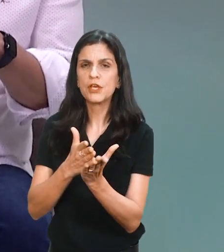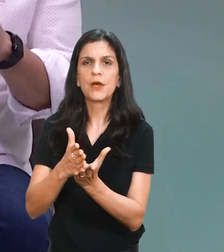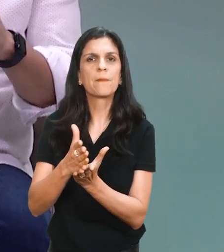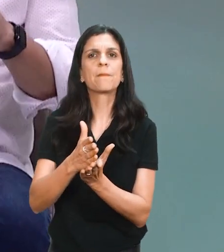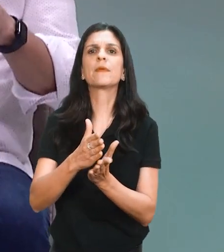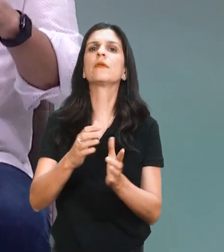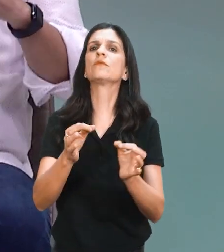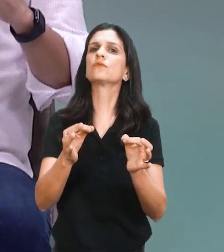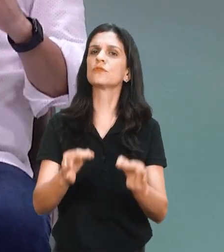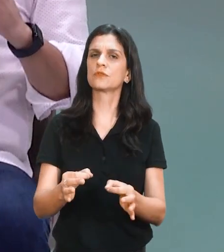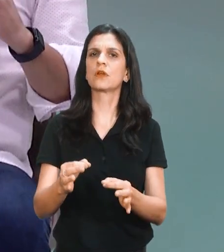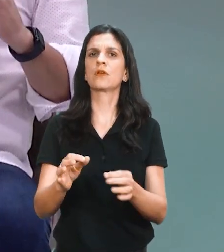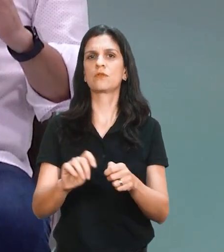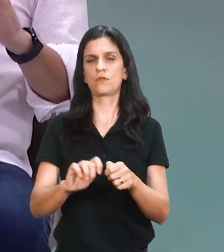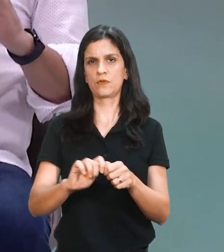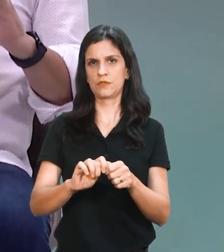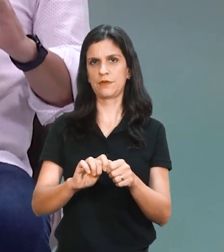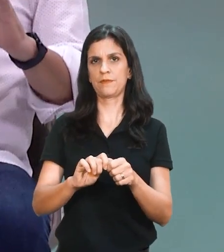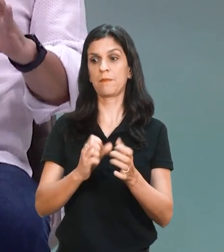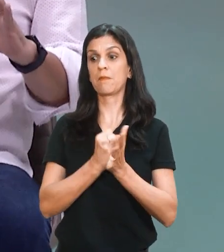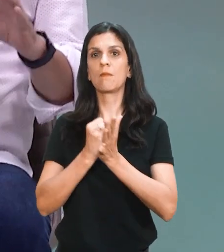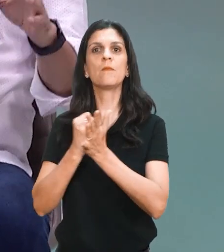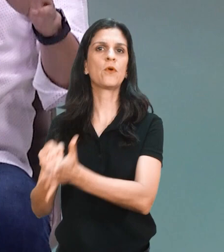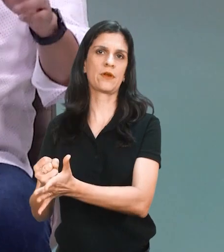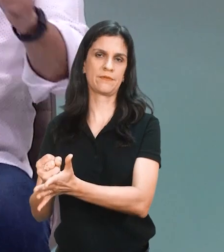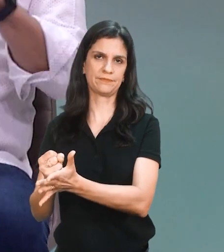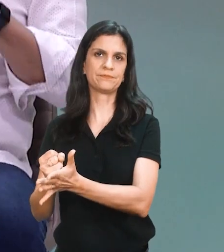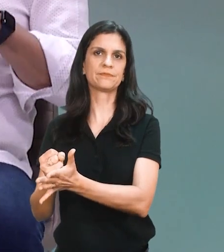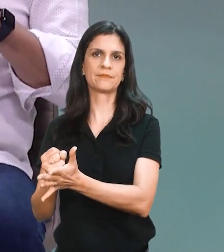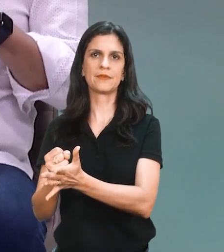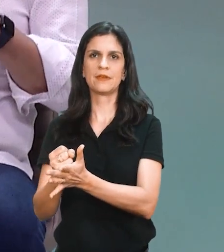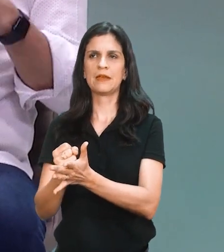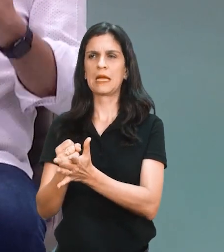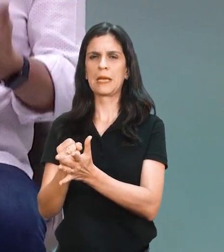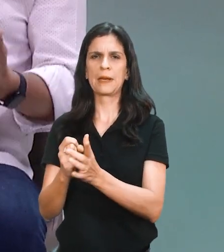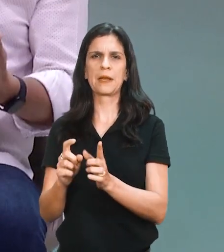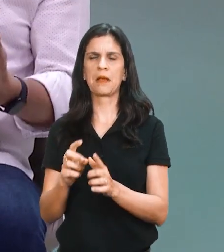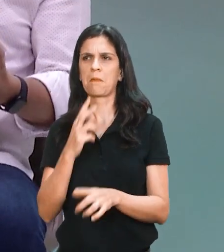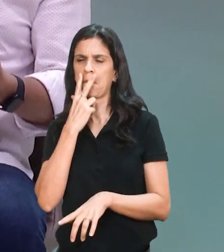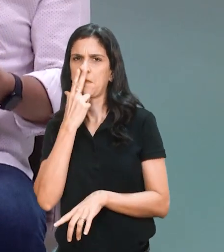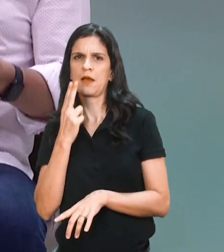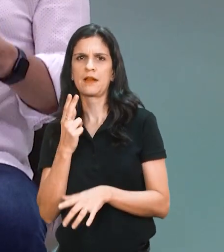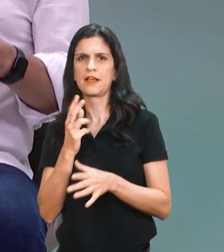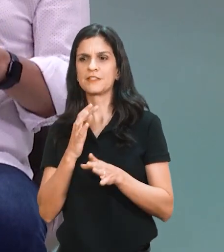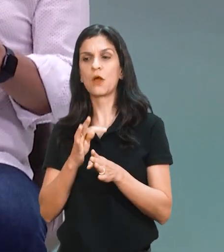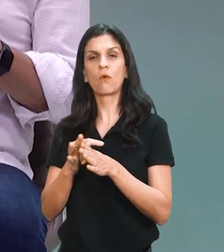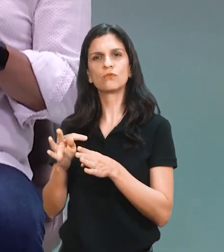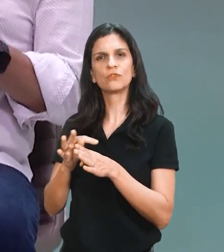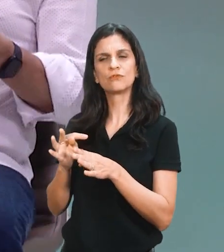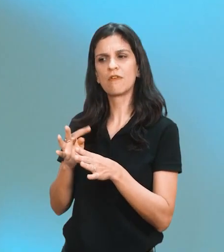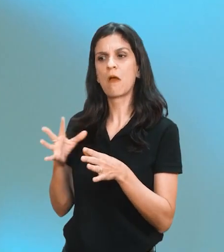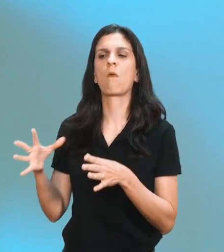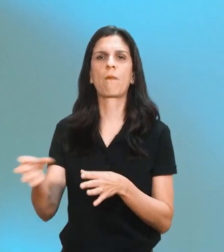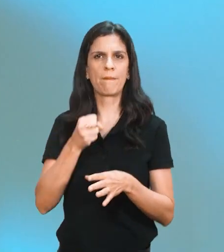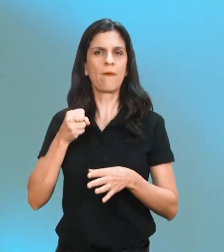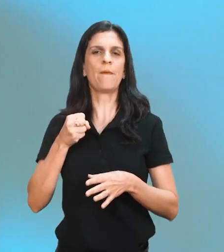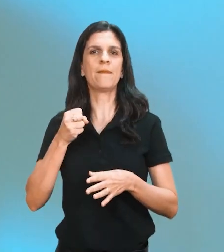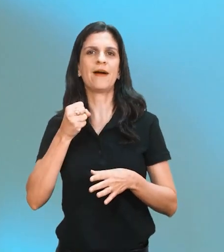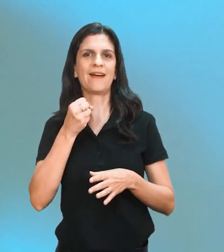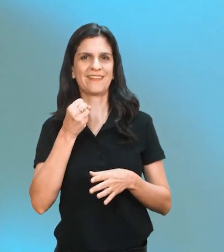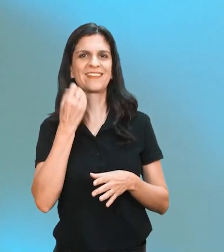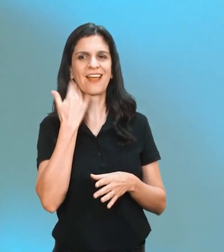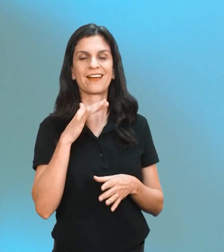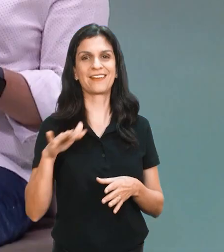né? Mas a população, parece que o Conselho ele vai roubar a criança, e não é esse o papel. Fica com medo, né? Fica com medo, e a